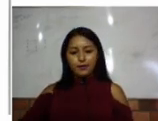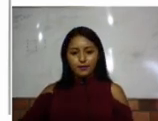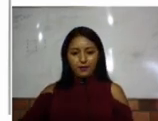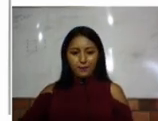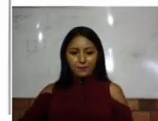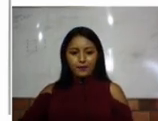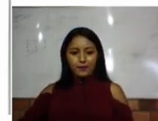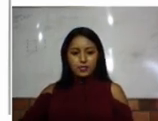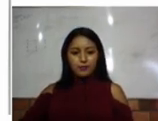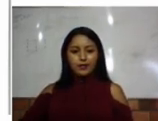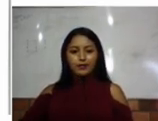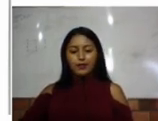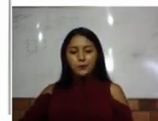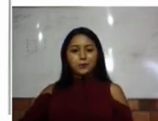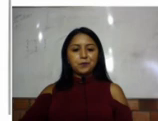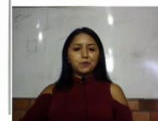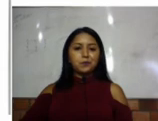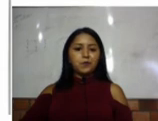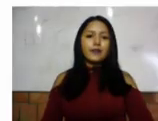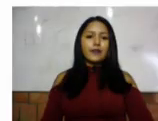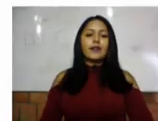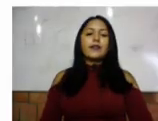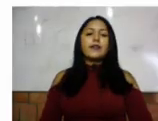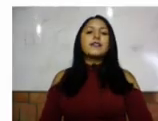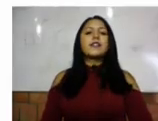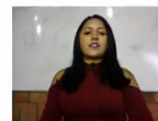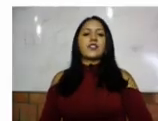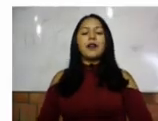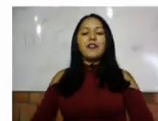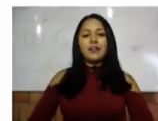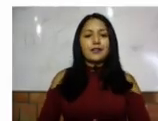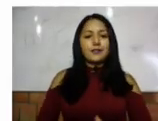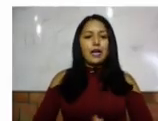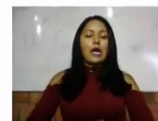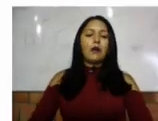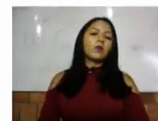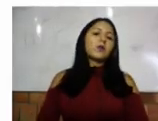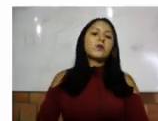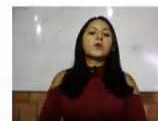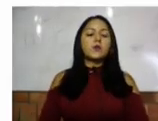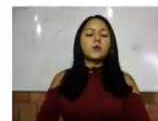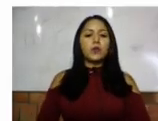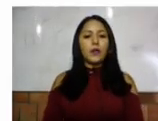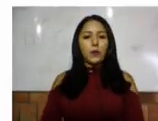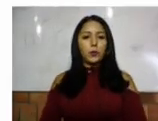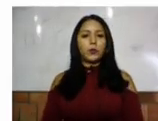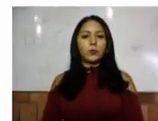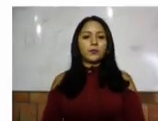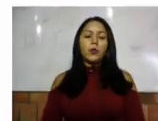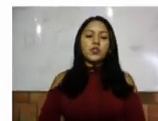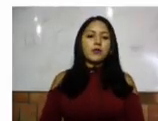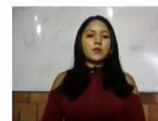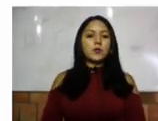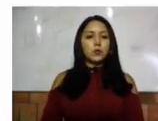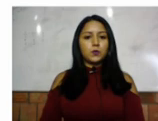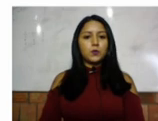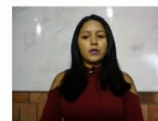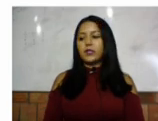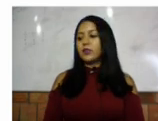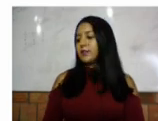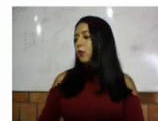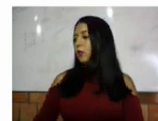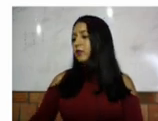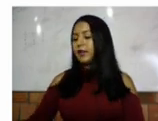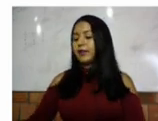fazer essa bebida zinha chama tá aquilo se gente para finalizar o nosso conteúdo último